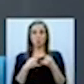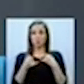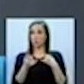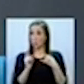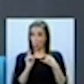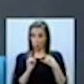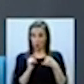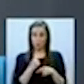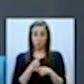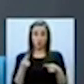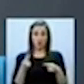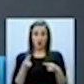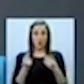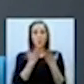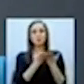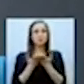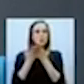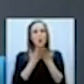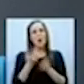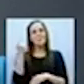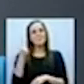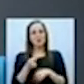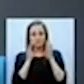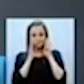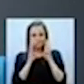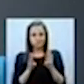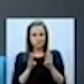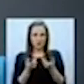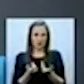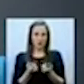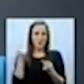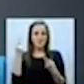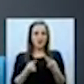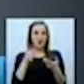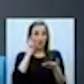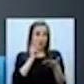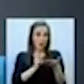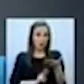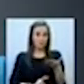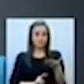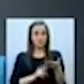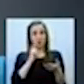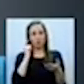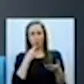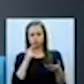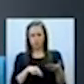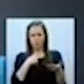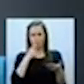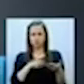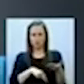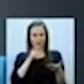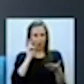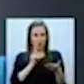Porque a função de estudo obriga a uma concentração, obriga a uma leitura, por vezes a uma releitura,